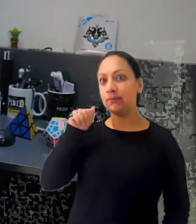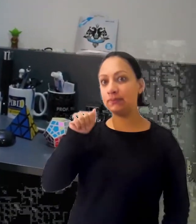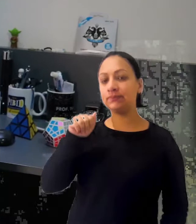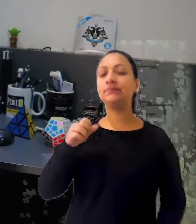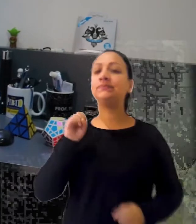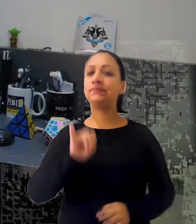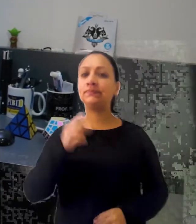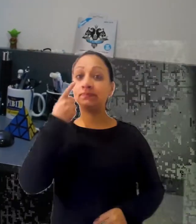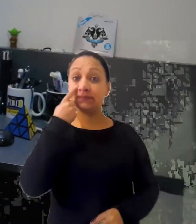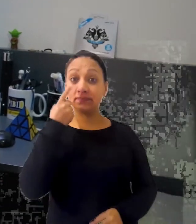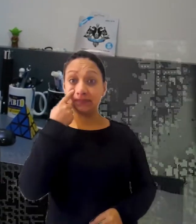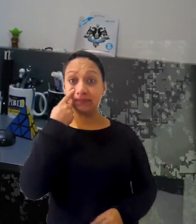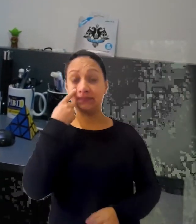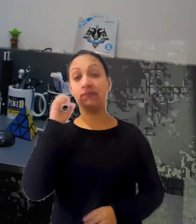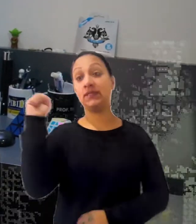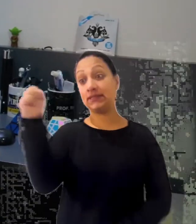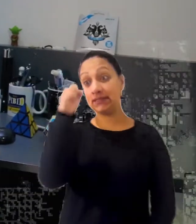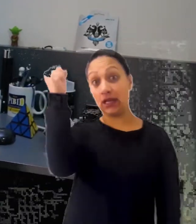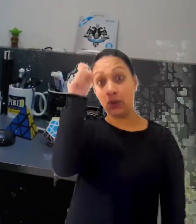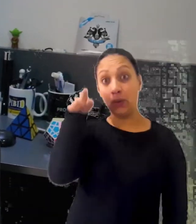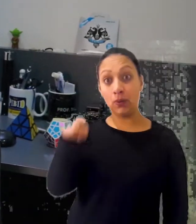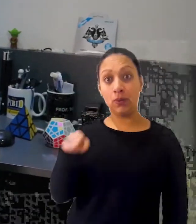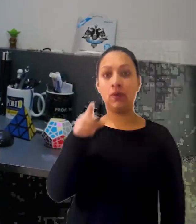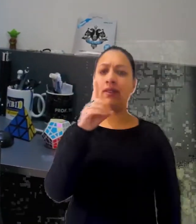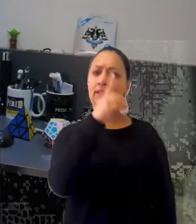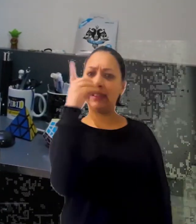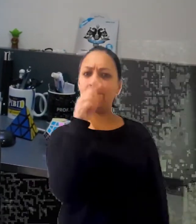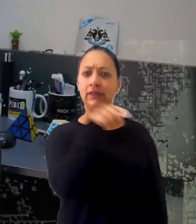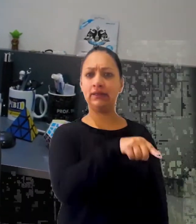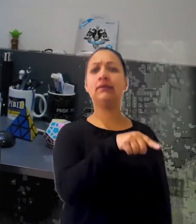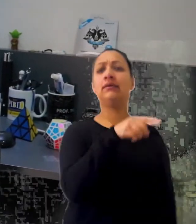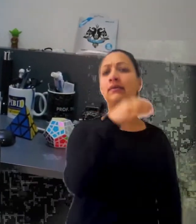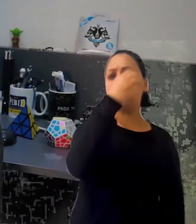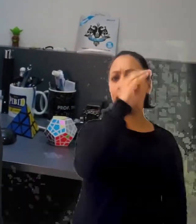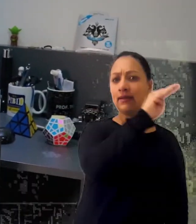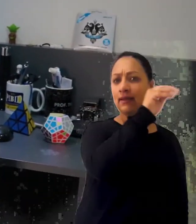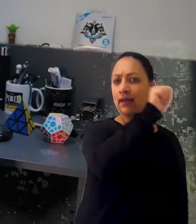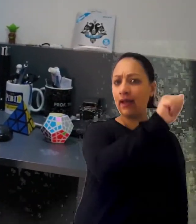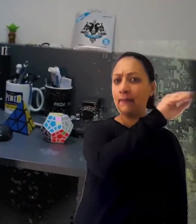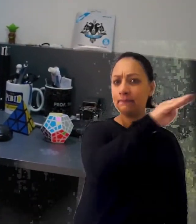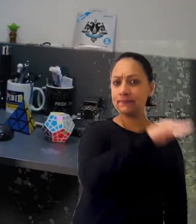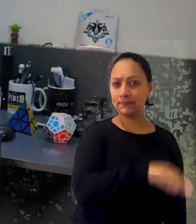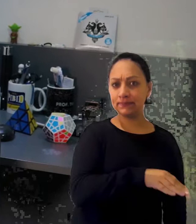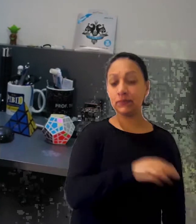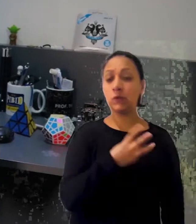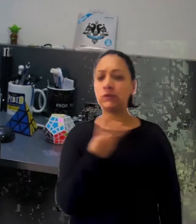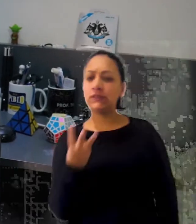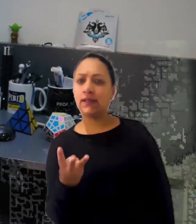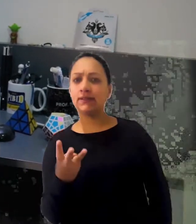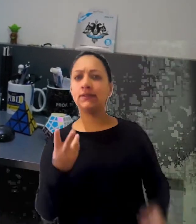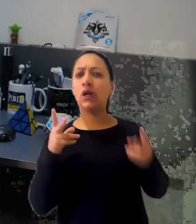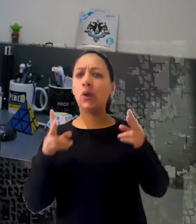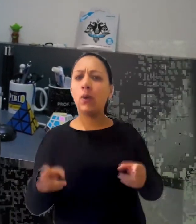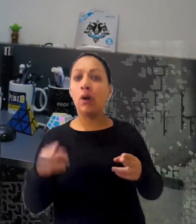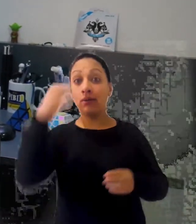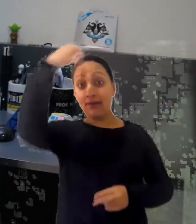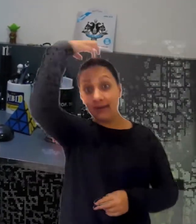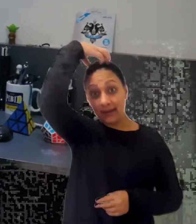nós formos ver, Saul, Davi e Absalão foram 3 reis, mas cada um teve algo